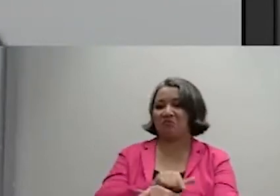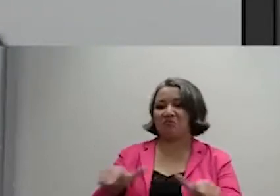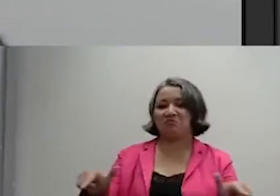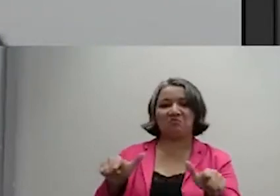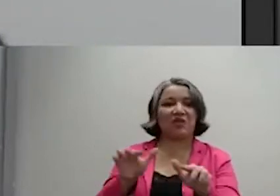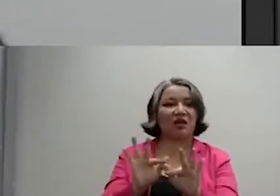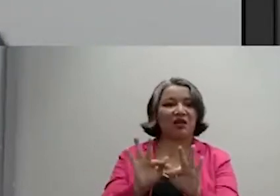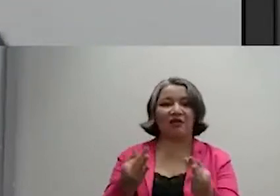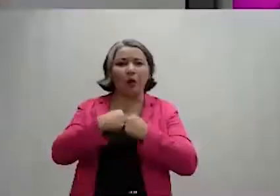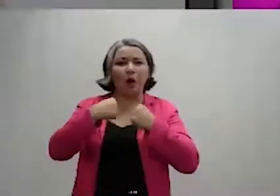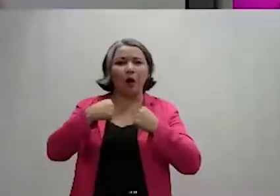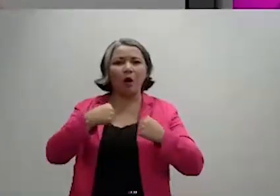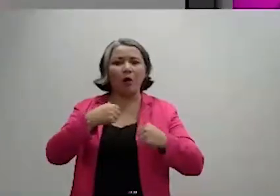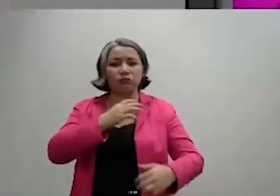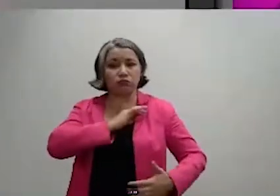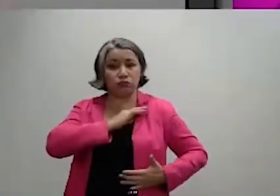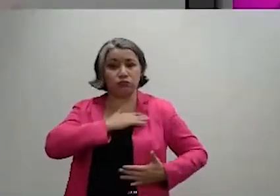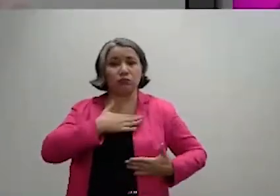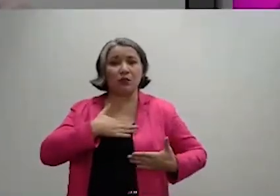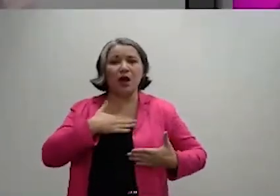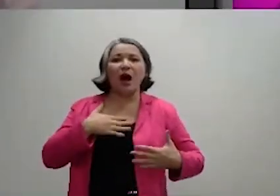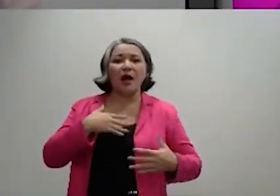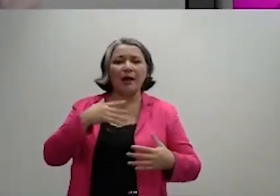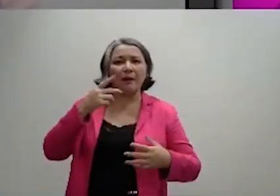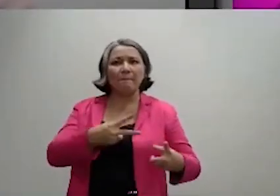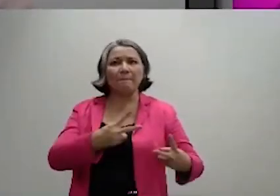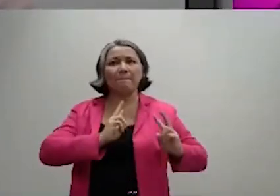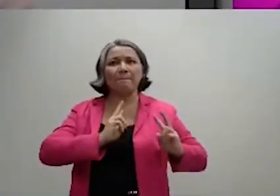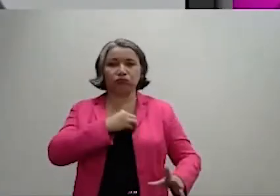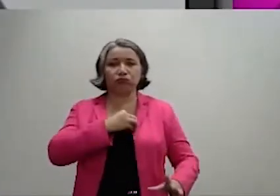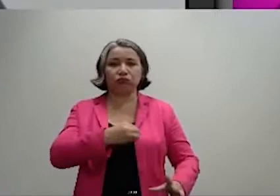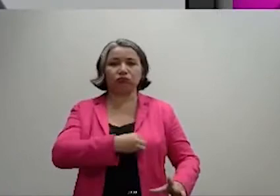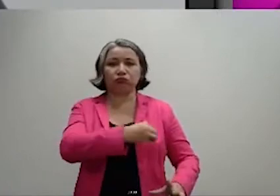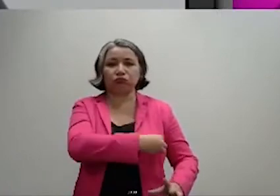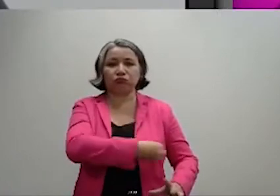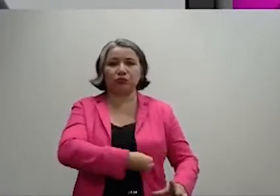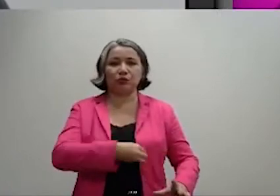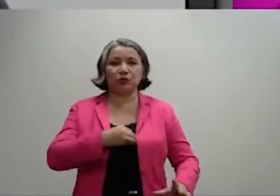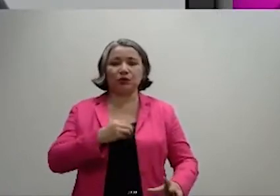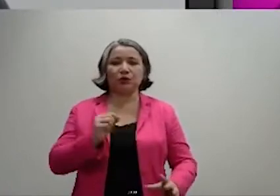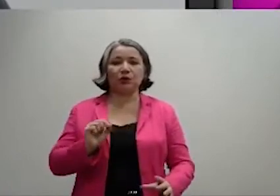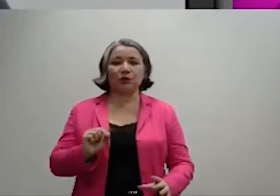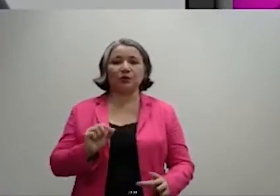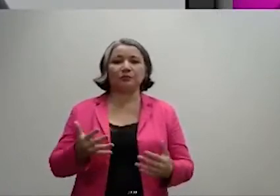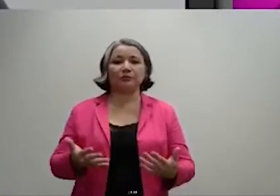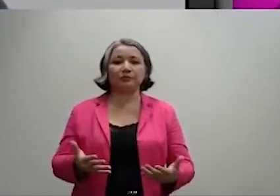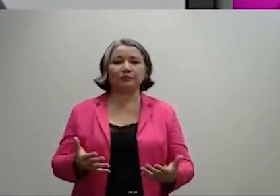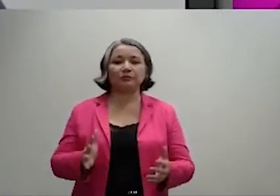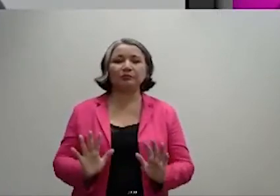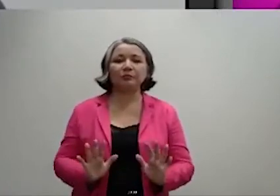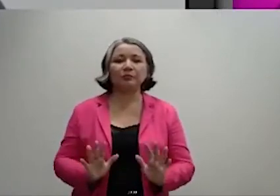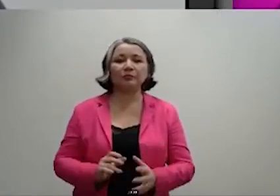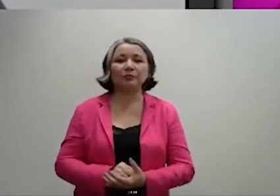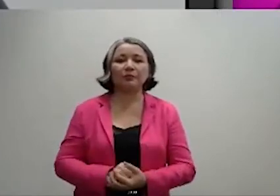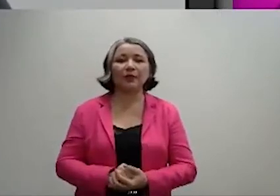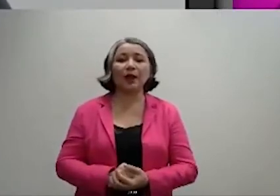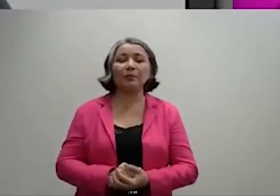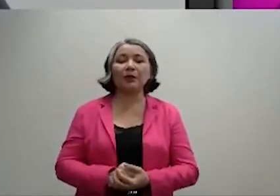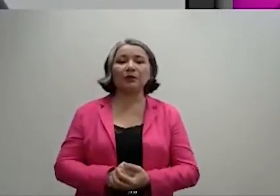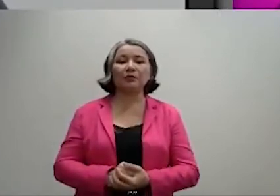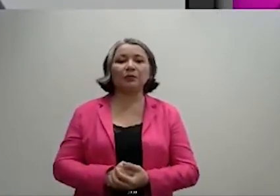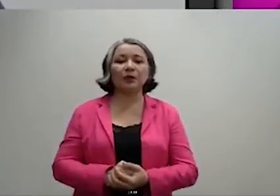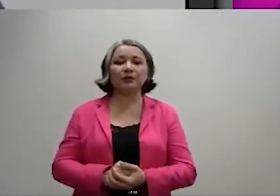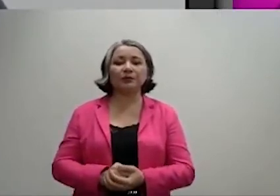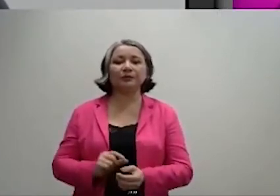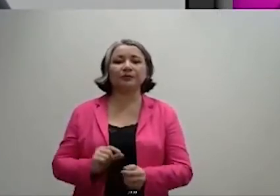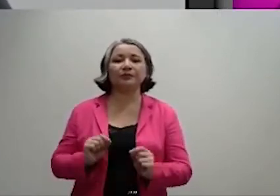dela que você diga que você não vai ter os especialistas alertaram sobre os cuidados que a mulher deve ter o geralmente o câncer